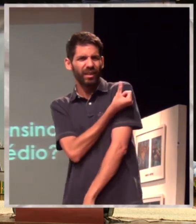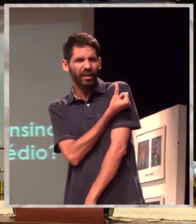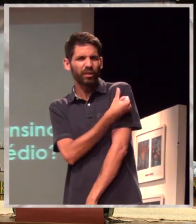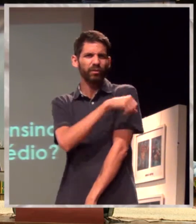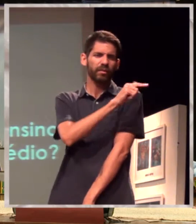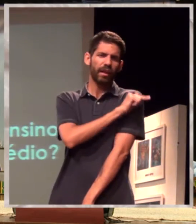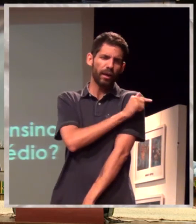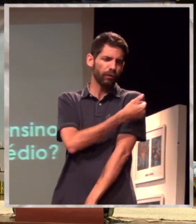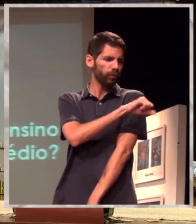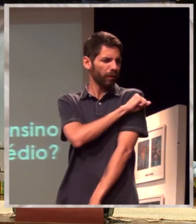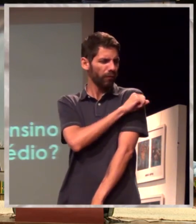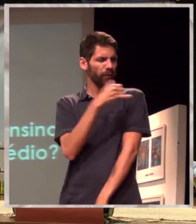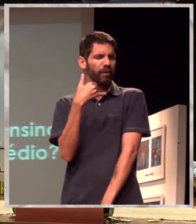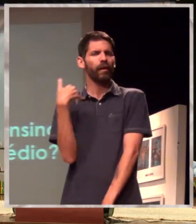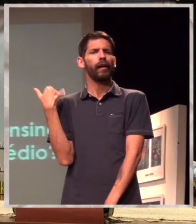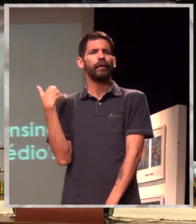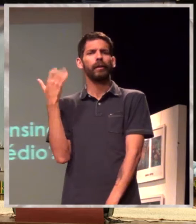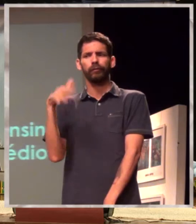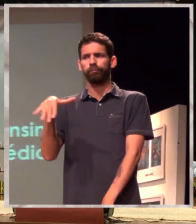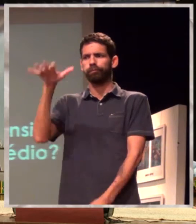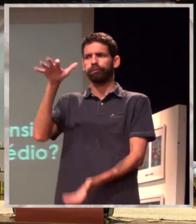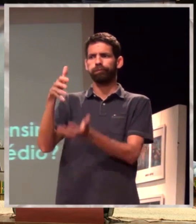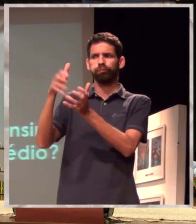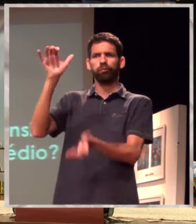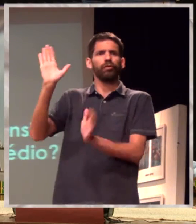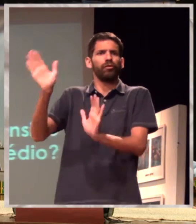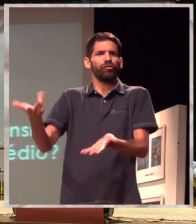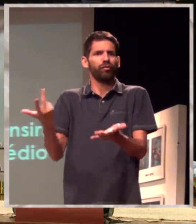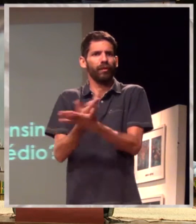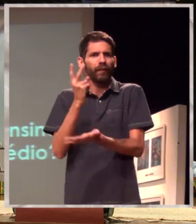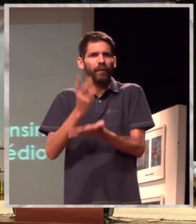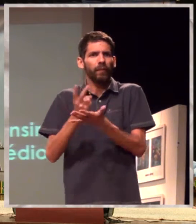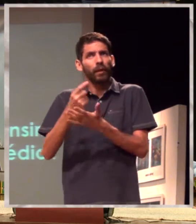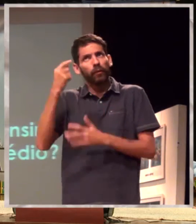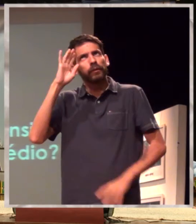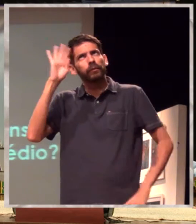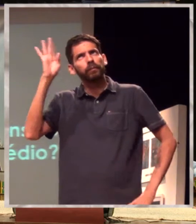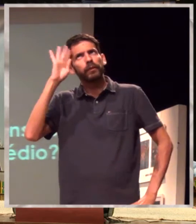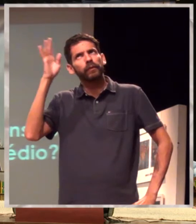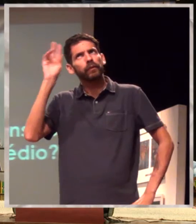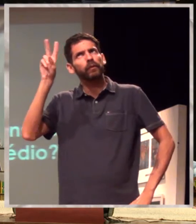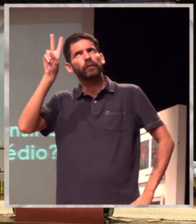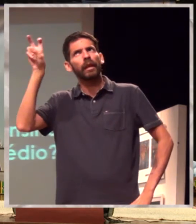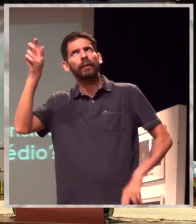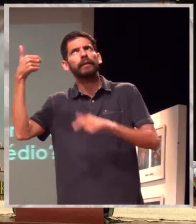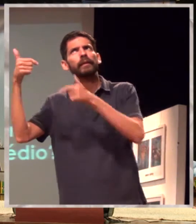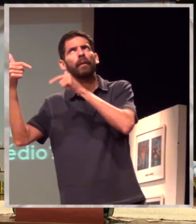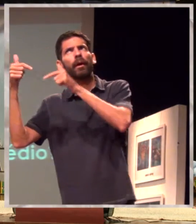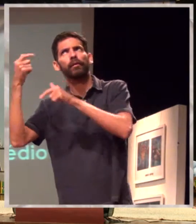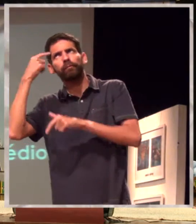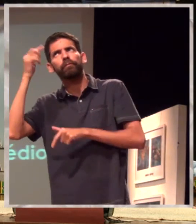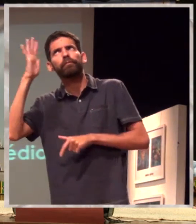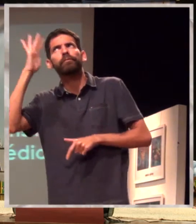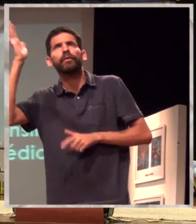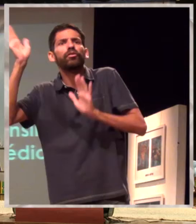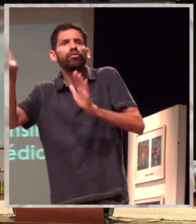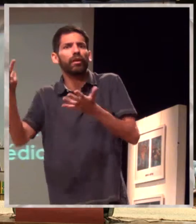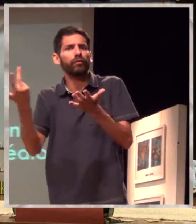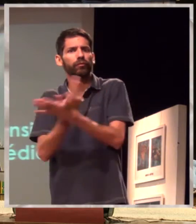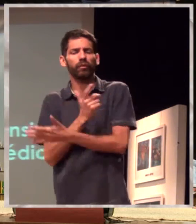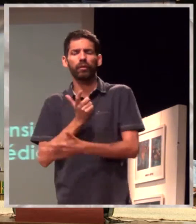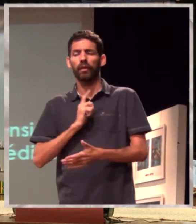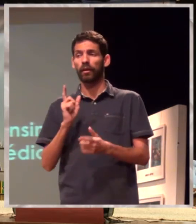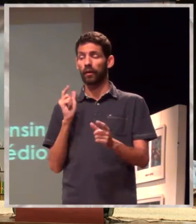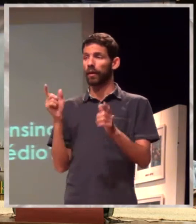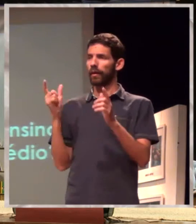6º, 7º ano, os alunos já estavam numa idade que já estavam começando a pensar sobre essas questões profissionais. A